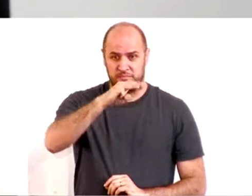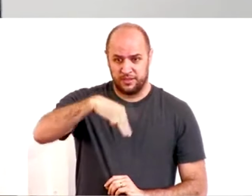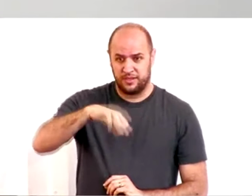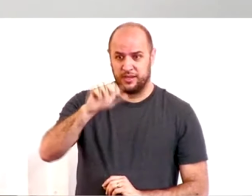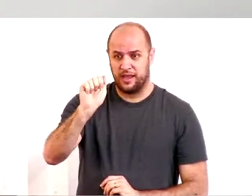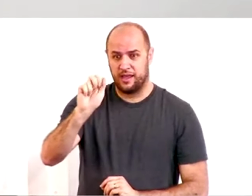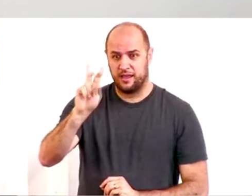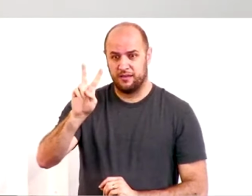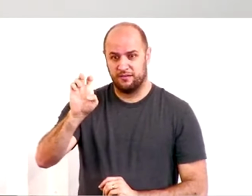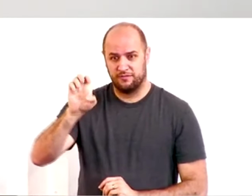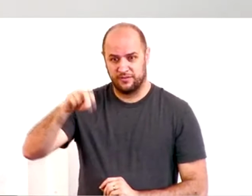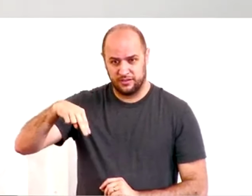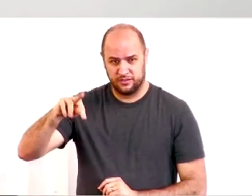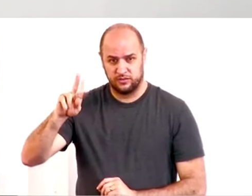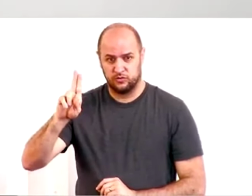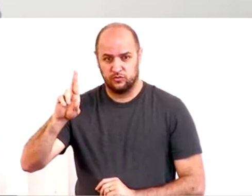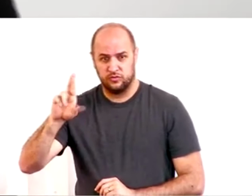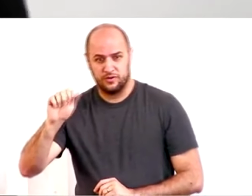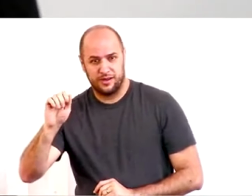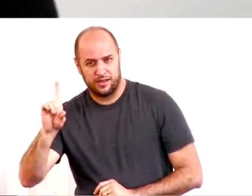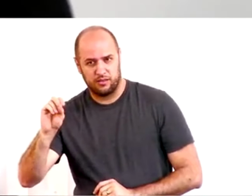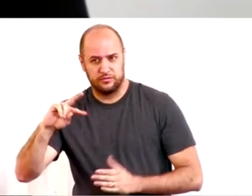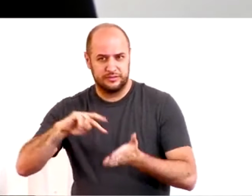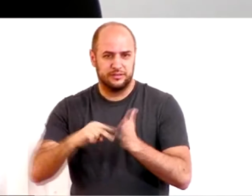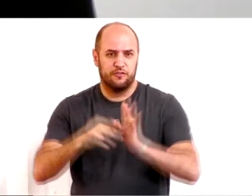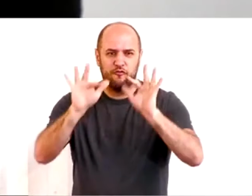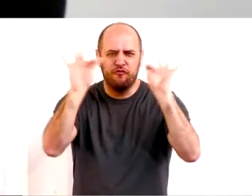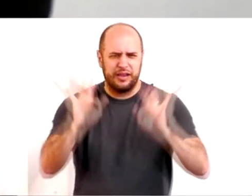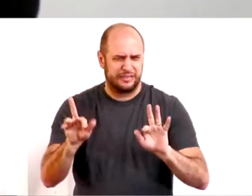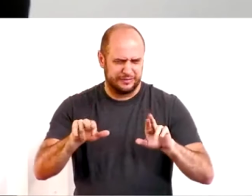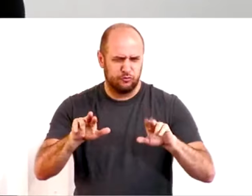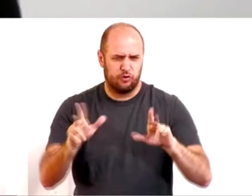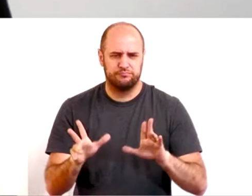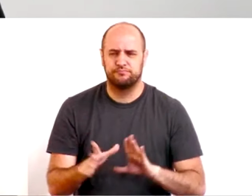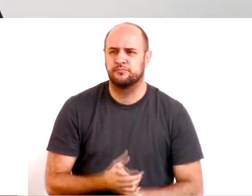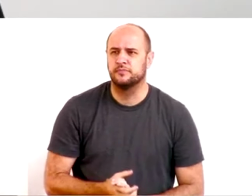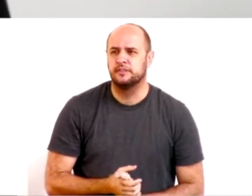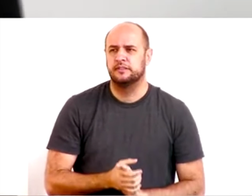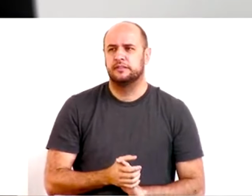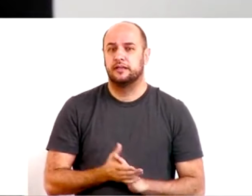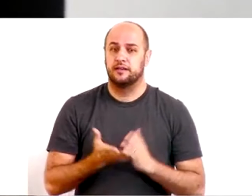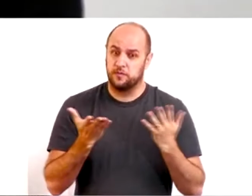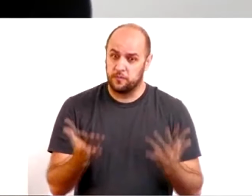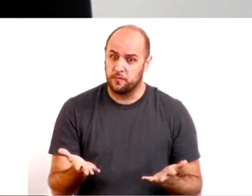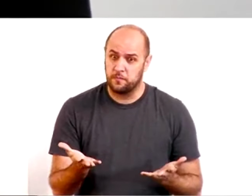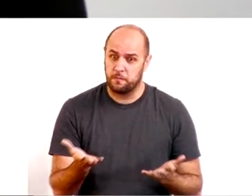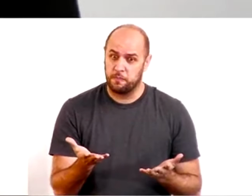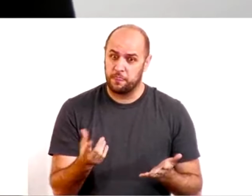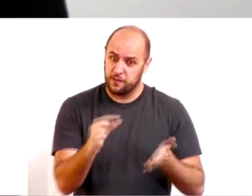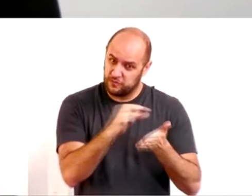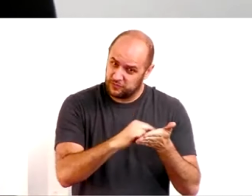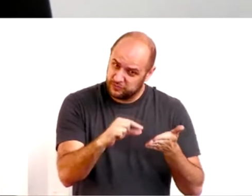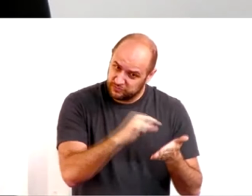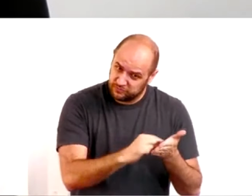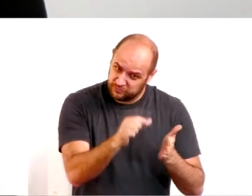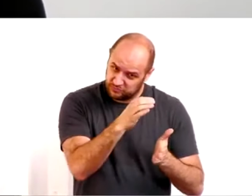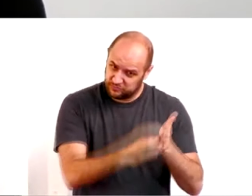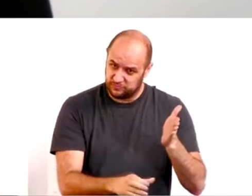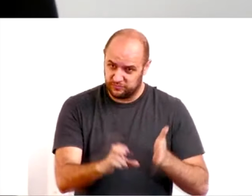bem-aventurado significa feliz. Eis aqui então, nos primeiros versículos do